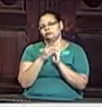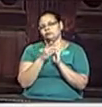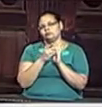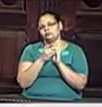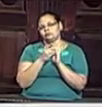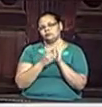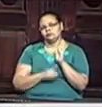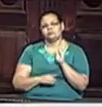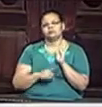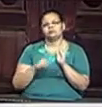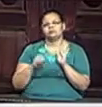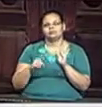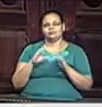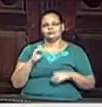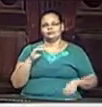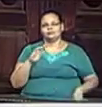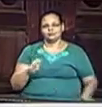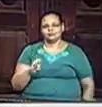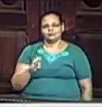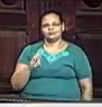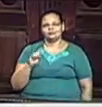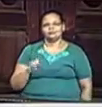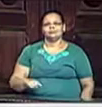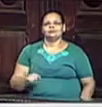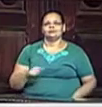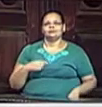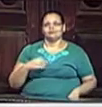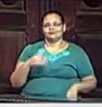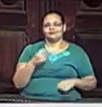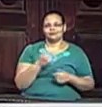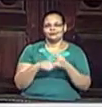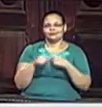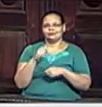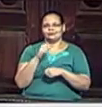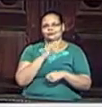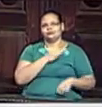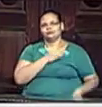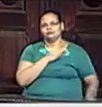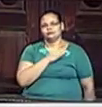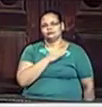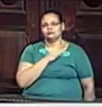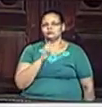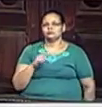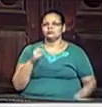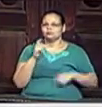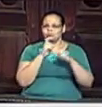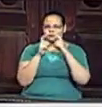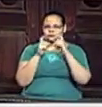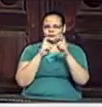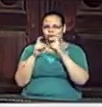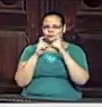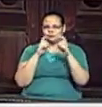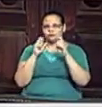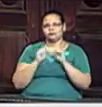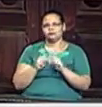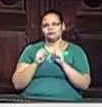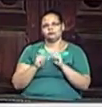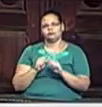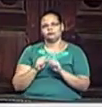gestão financeira. Esta é uma discussão, podemos até vir a